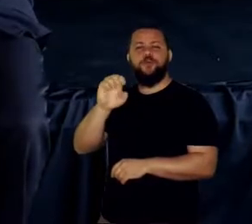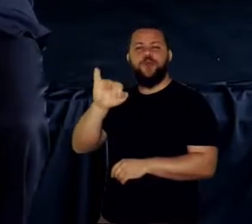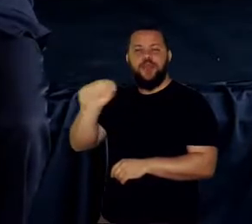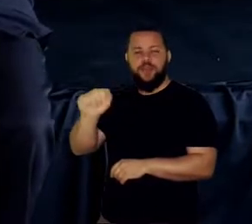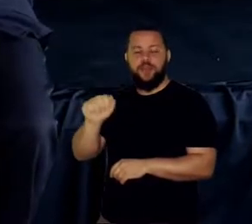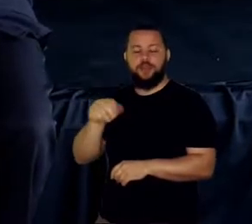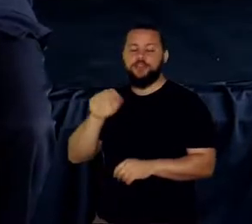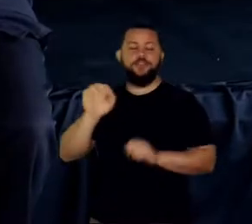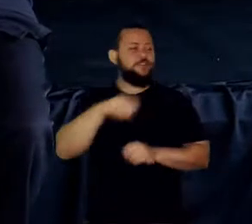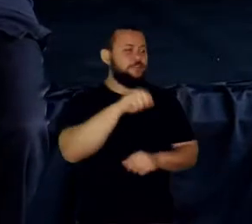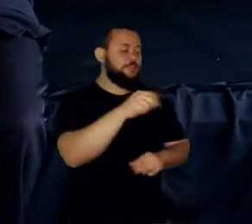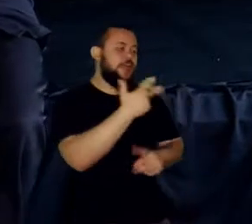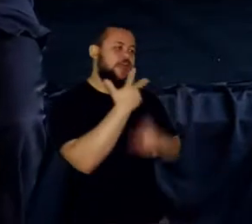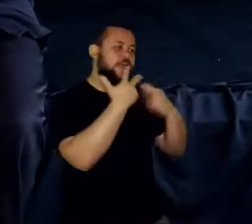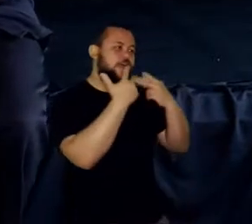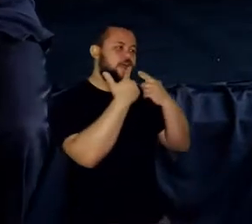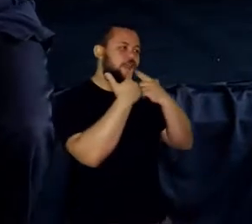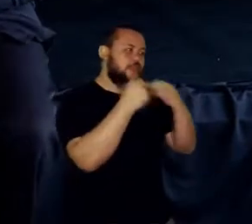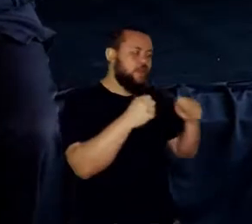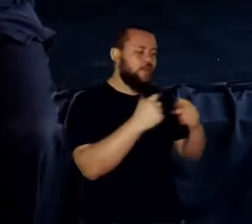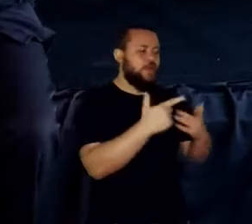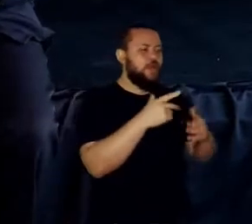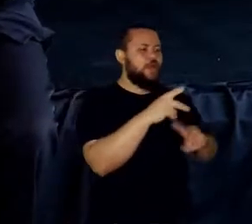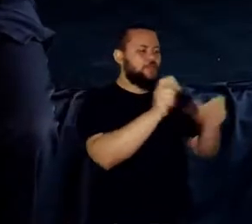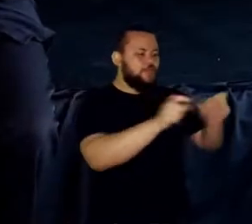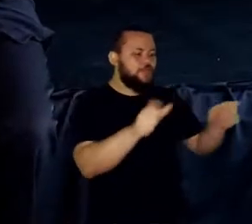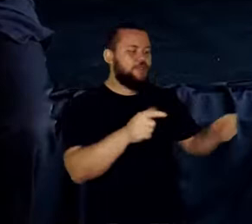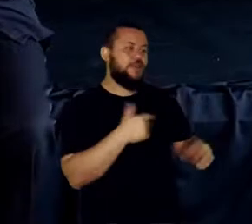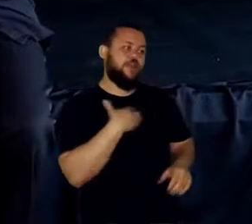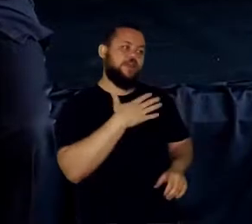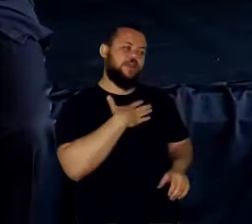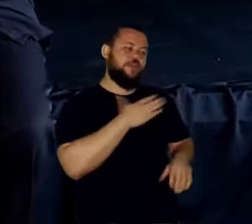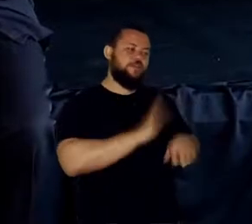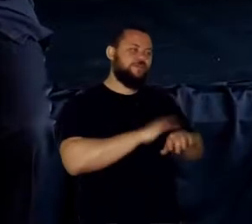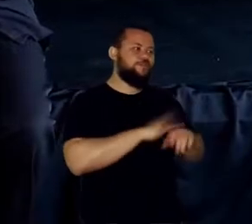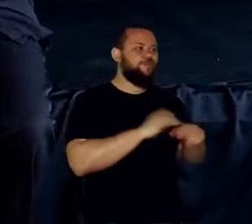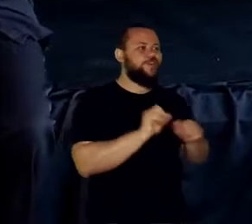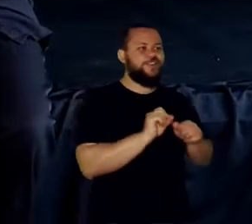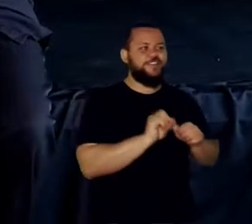também. É tudo eu que faço. Ai, que legal. Com a boca.